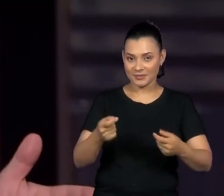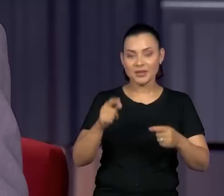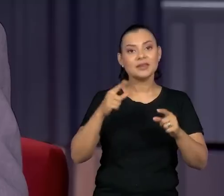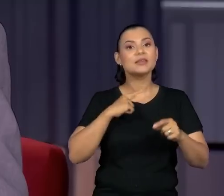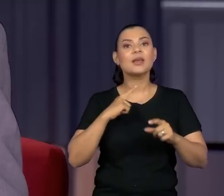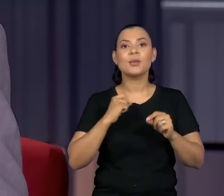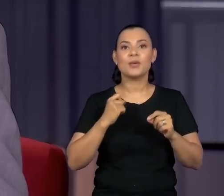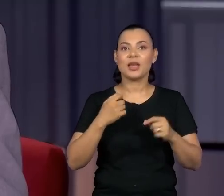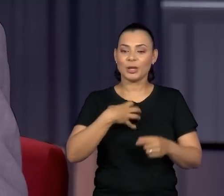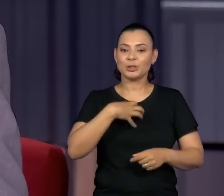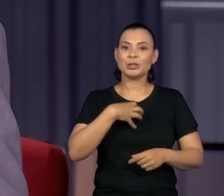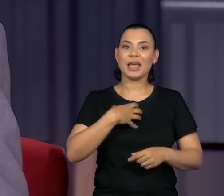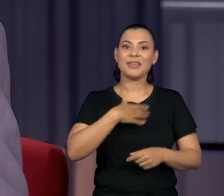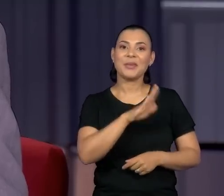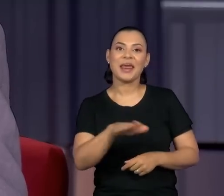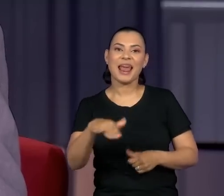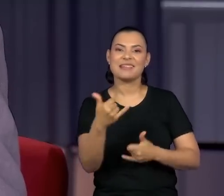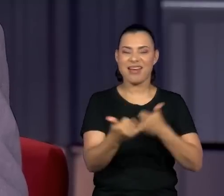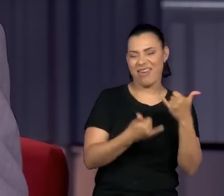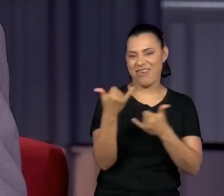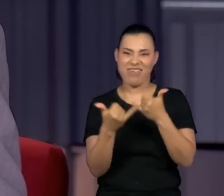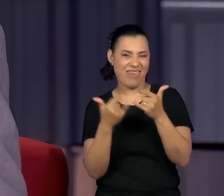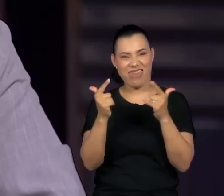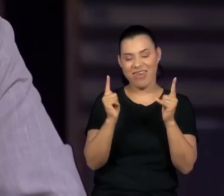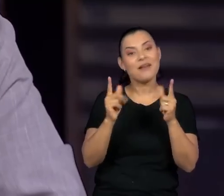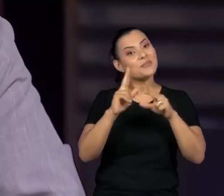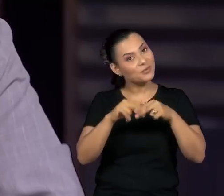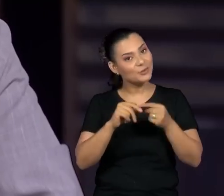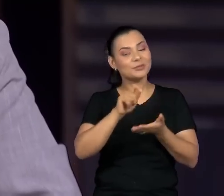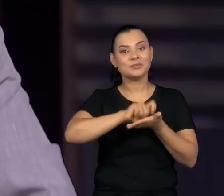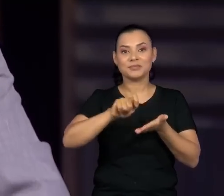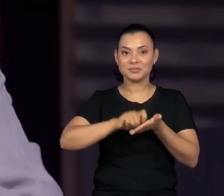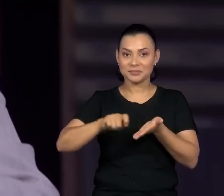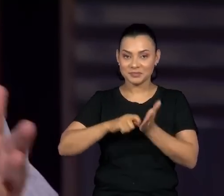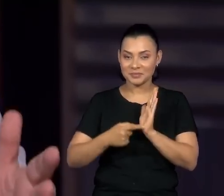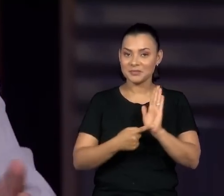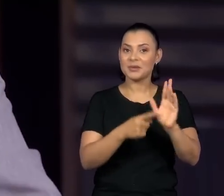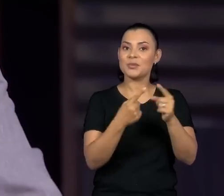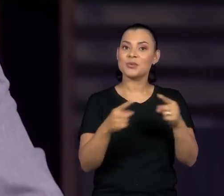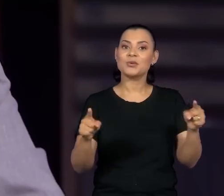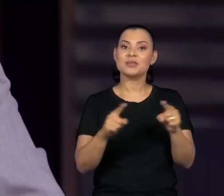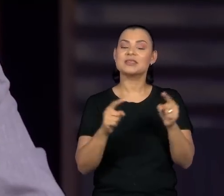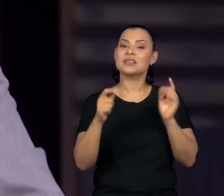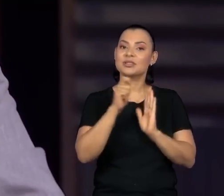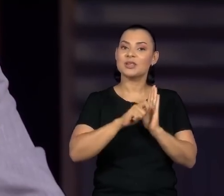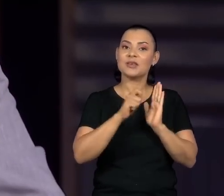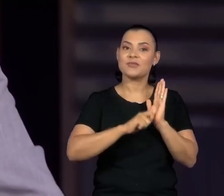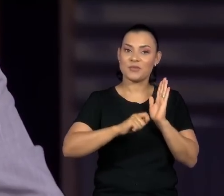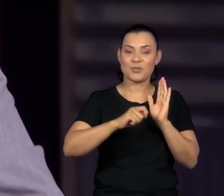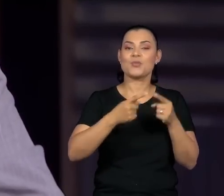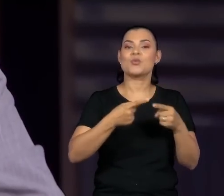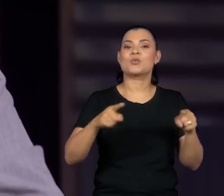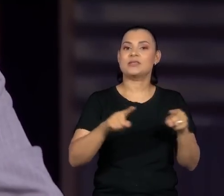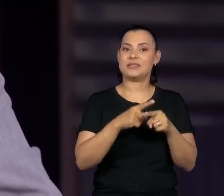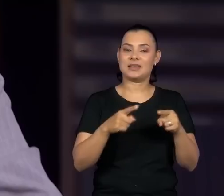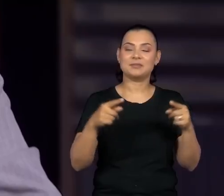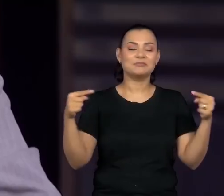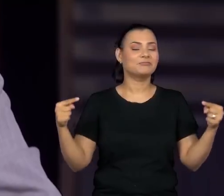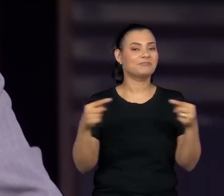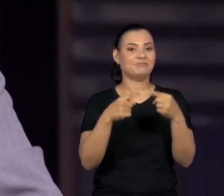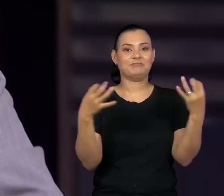vendo, gente, é uma prova viva da tese de Milton Nascimento e Fernando Brant, quando escreveram essa letra. Ô